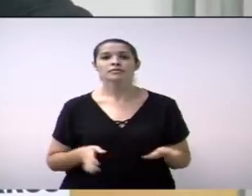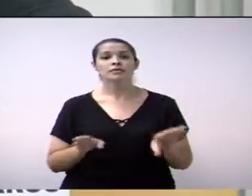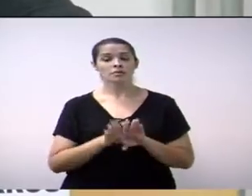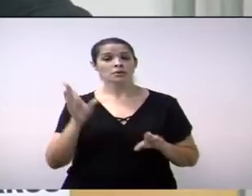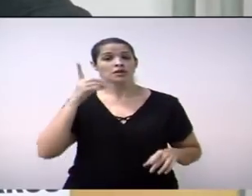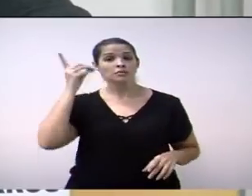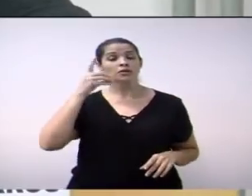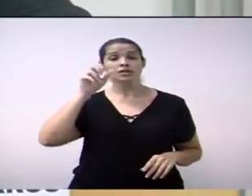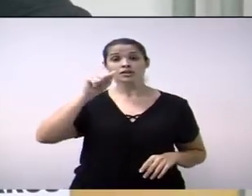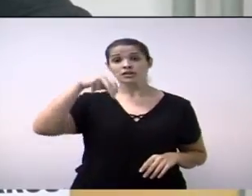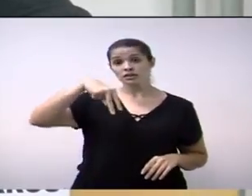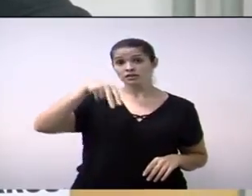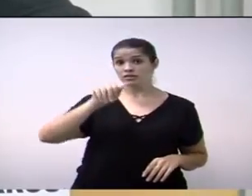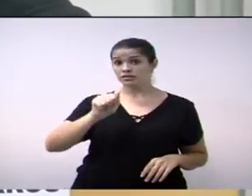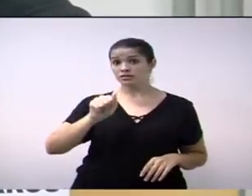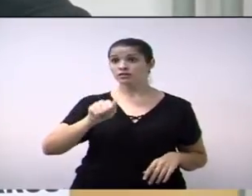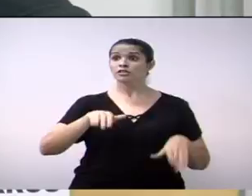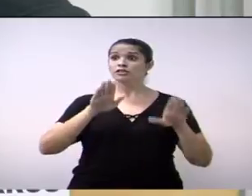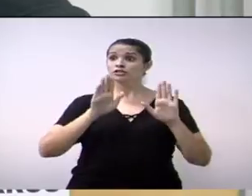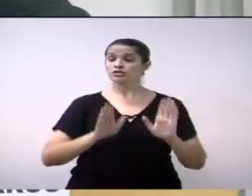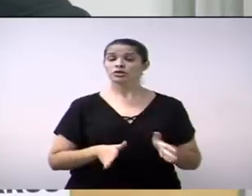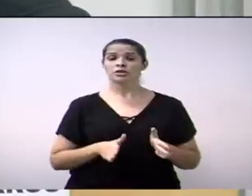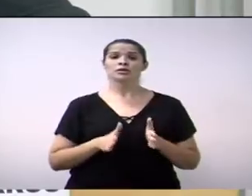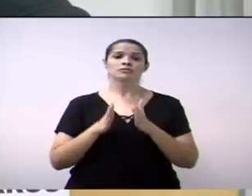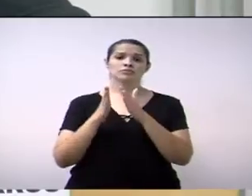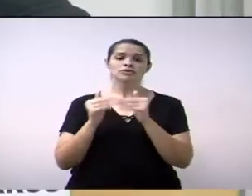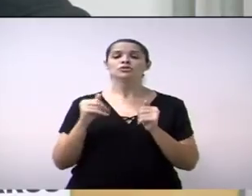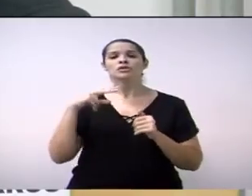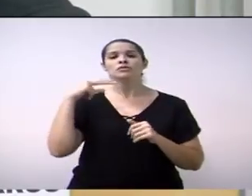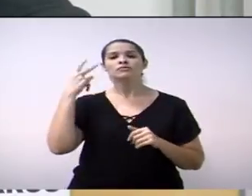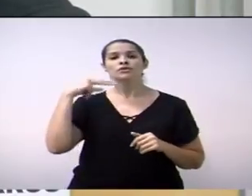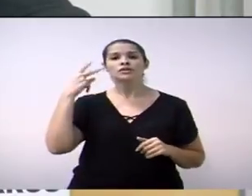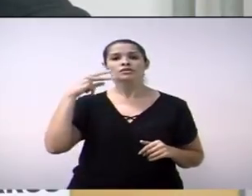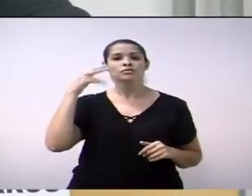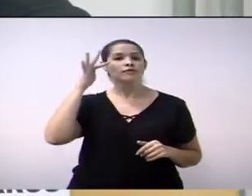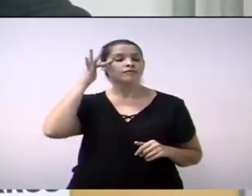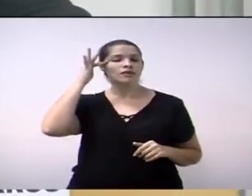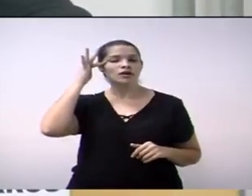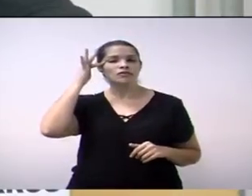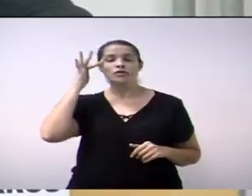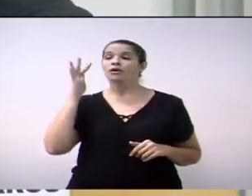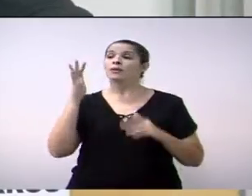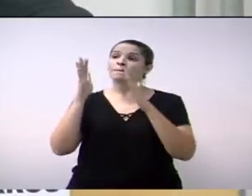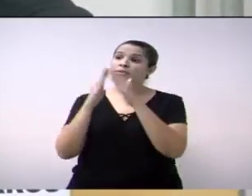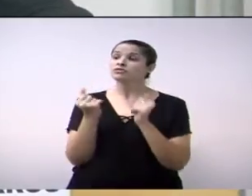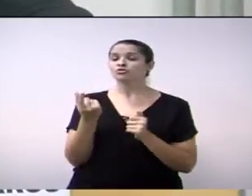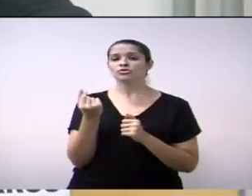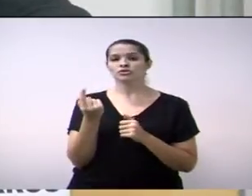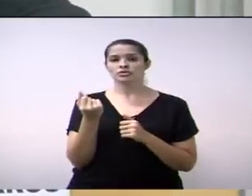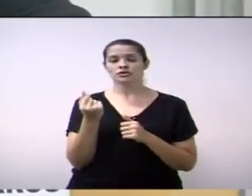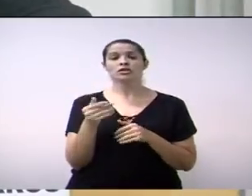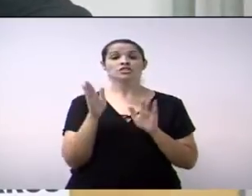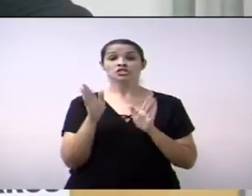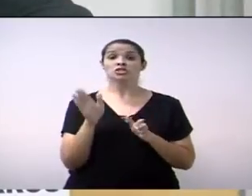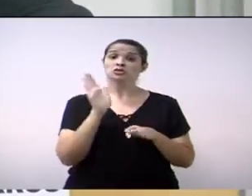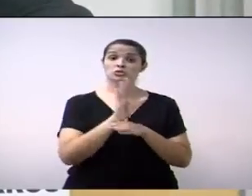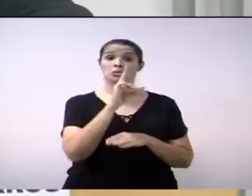Perugini enviou, através aí do pedido do Flávio Xavier, R$100 mil para ajudar na área de saúde.